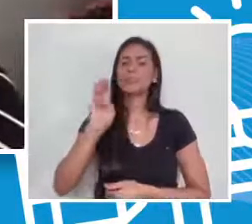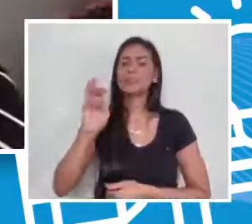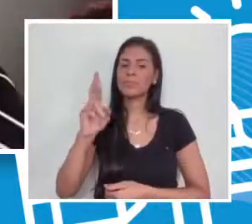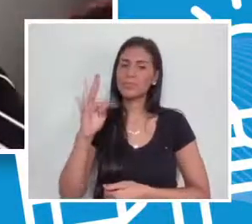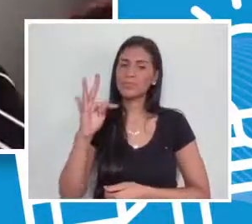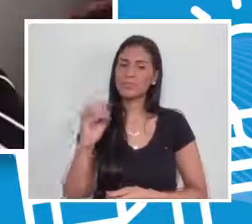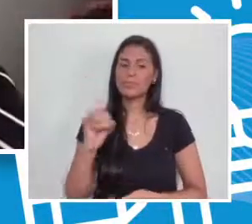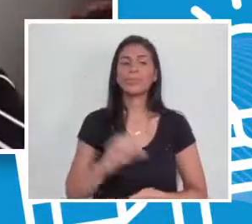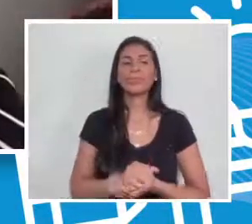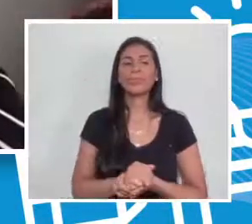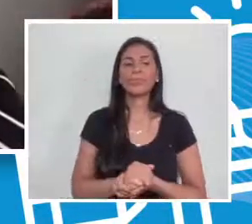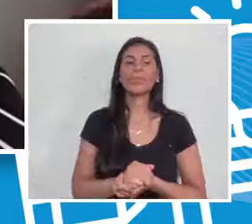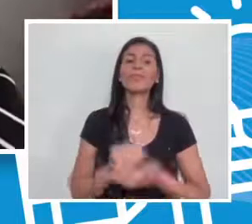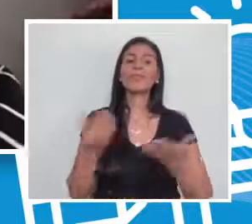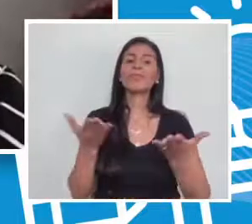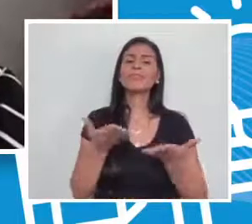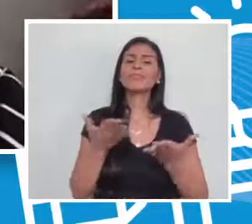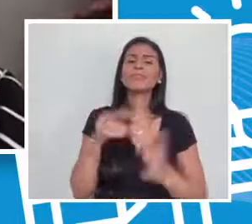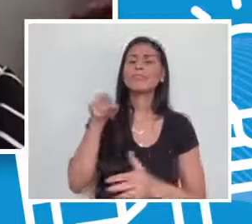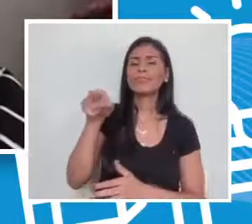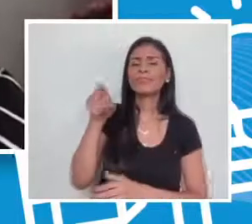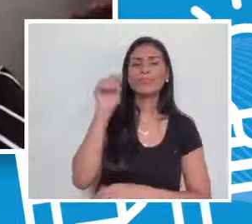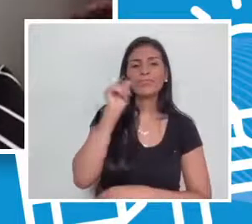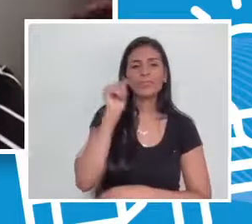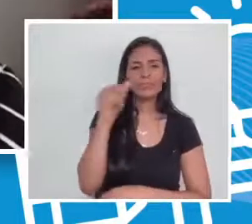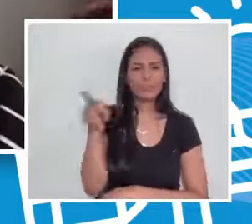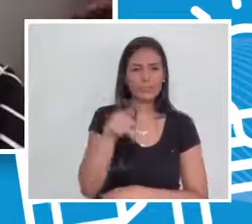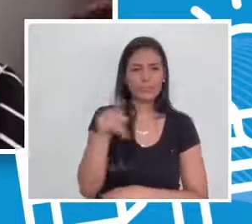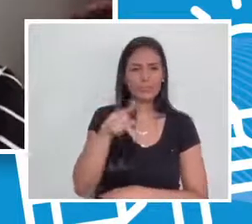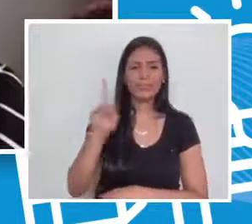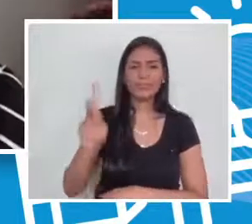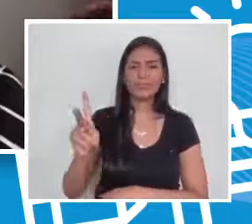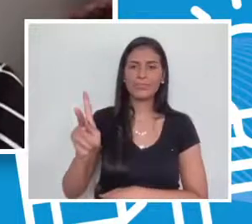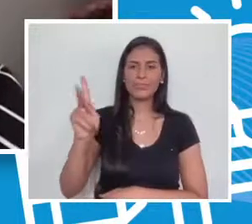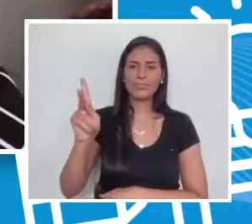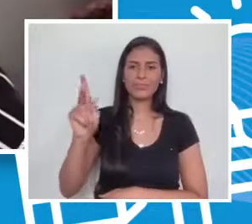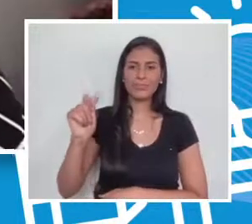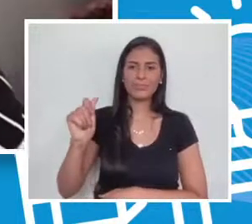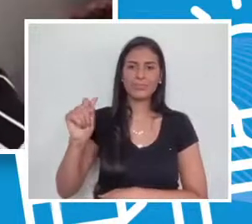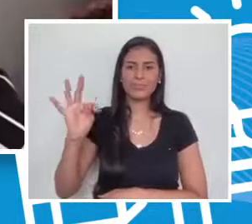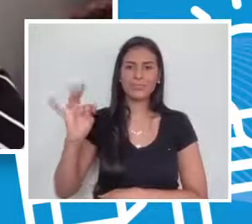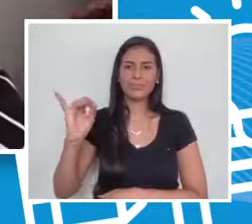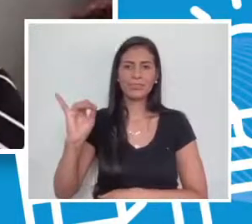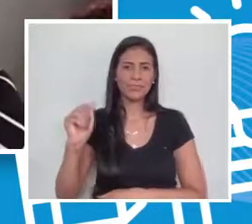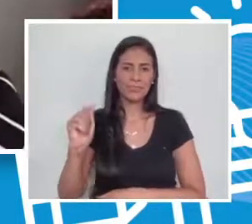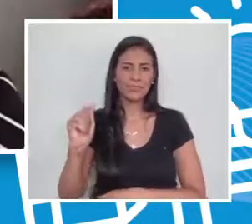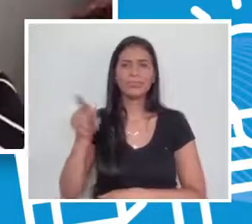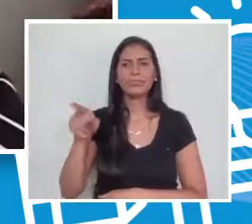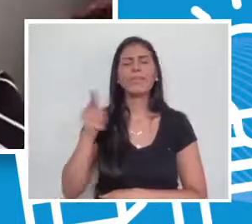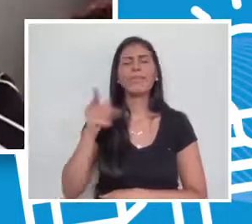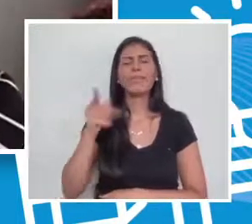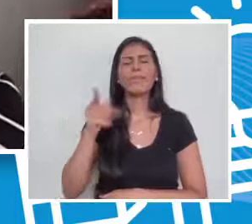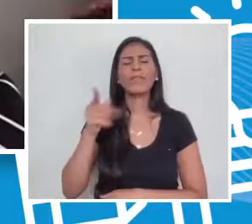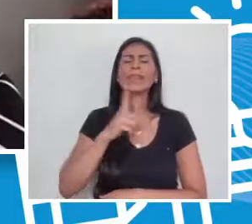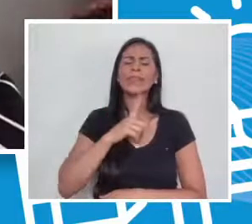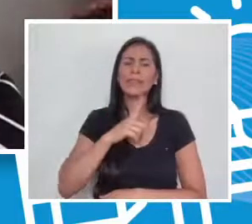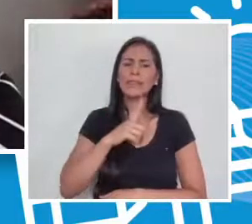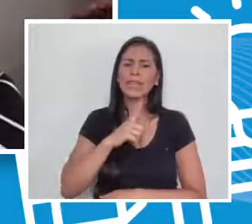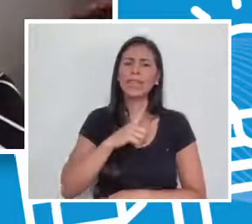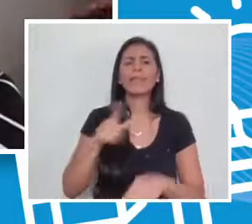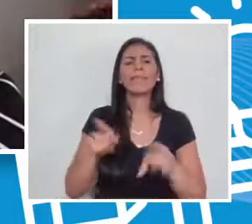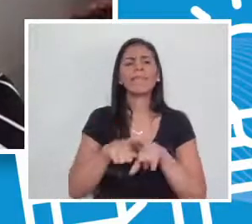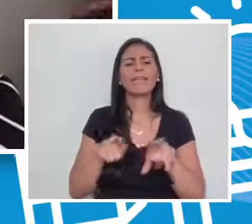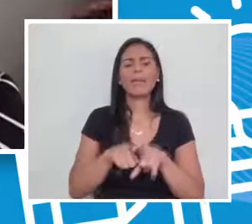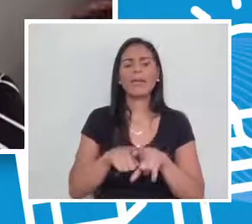você quando falou de que tem um campo didático aí também